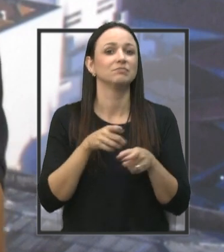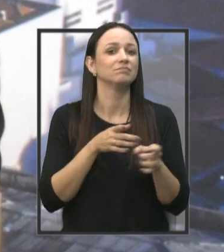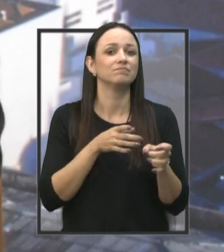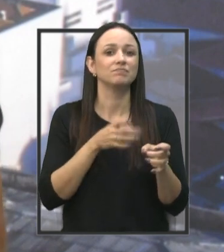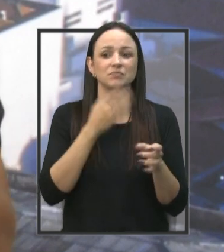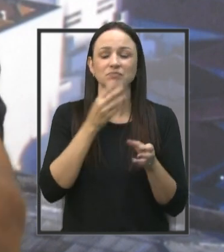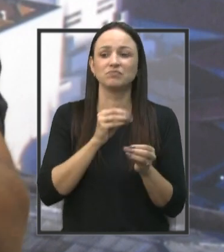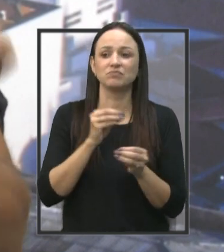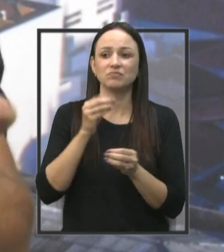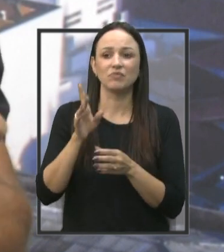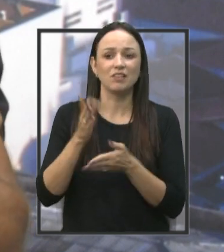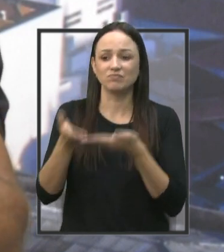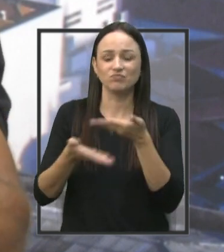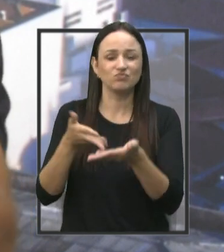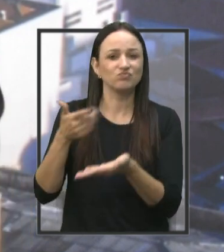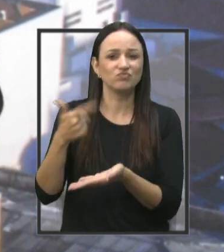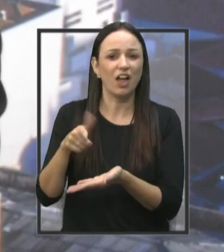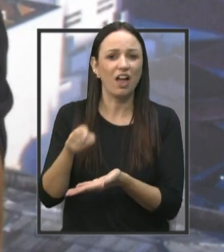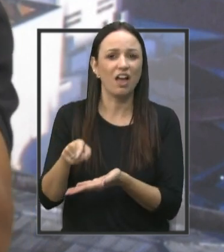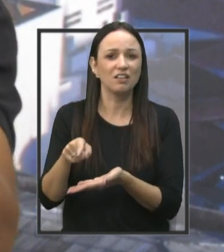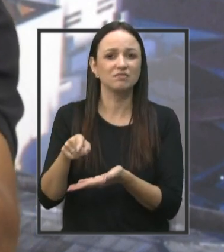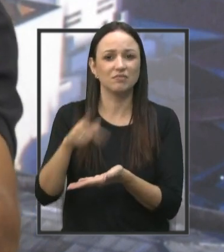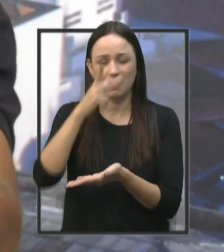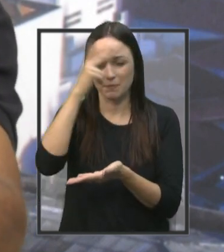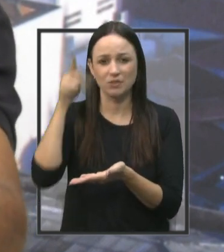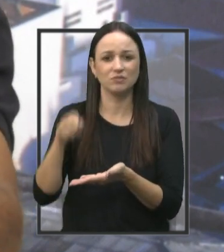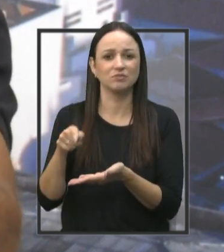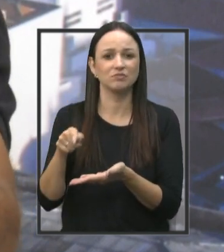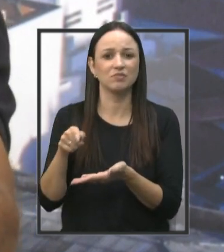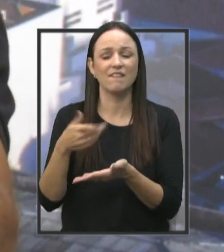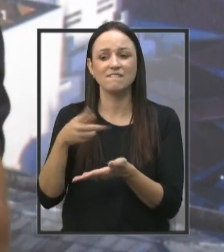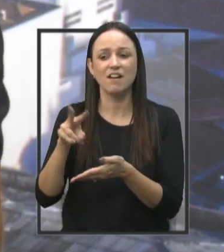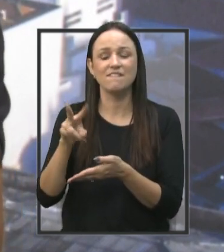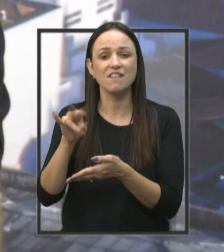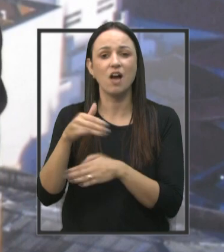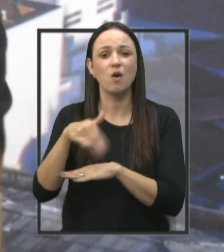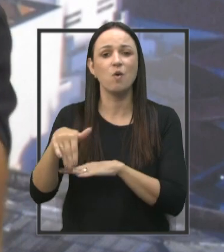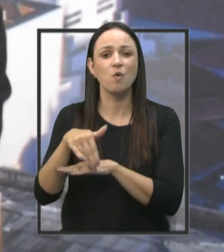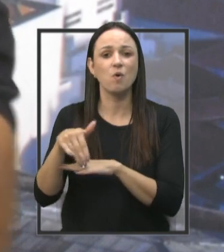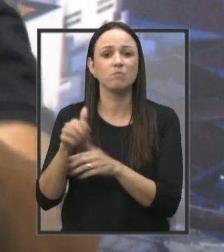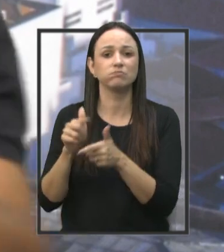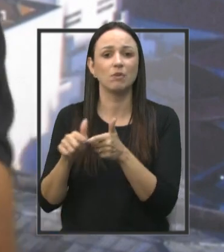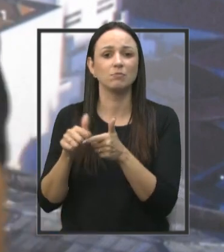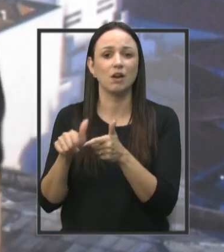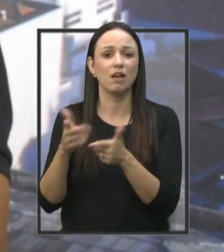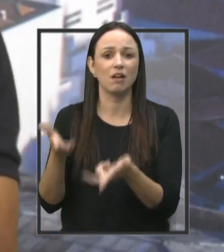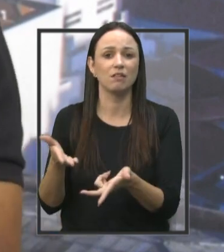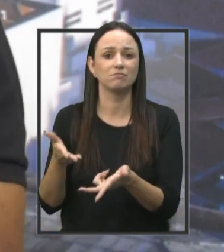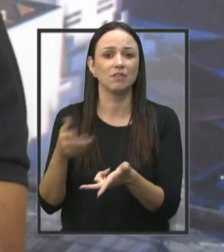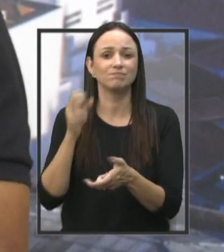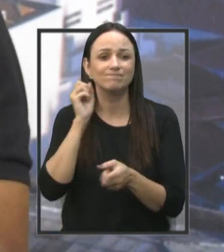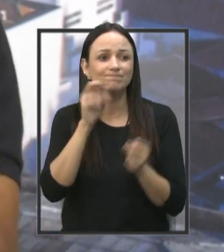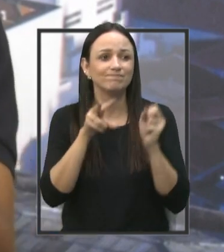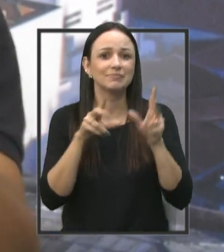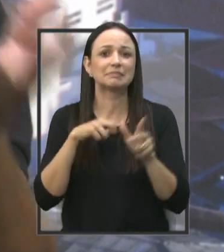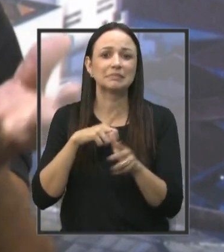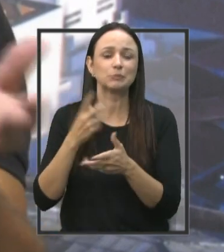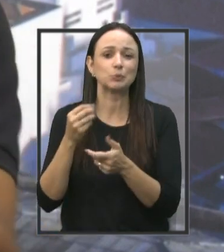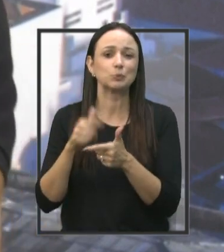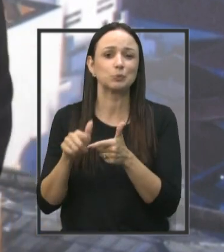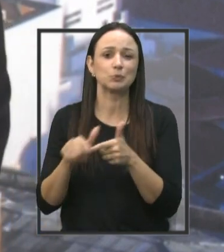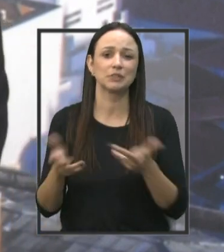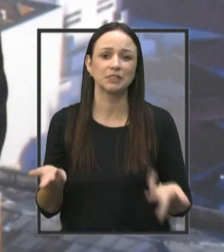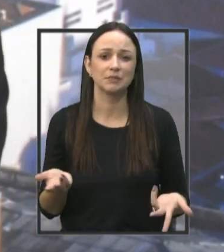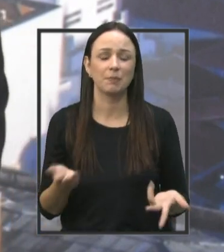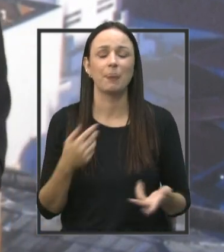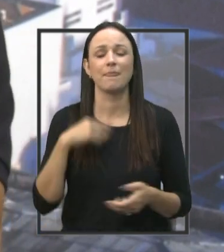indispensável, porque quando não tratado, né, essa pessoa ela vai estar na rua ocasionando os problemas que a gente vê. Né? Eu disse